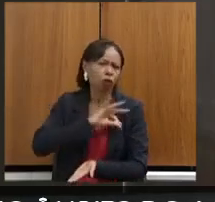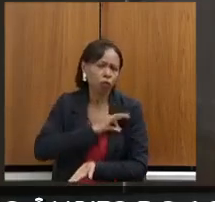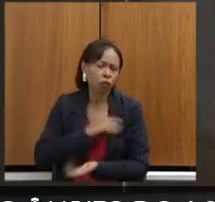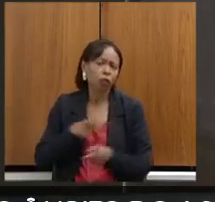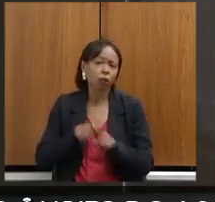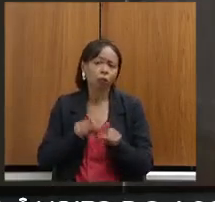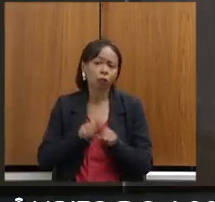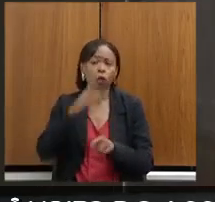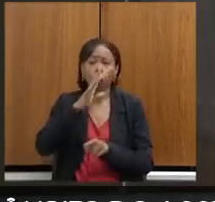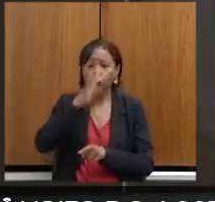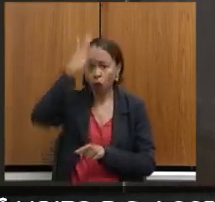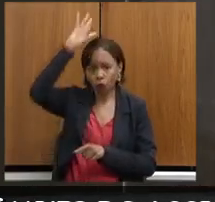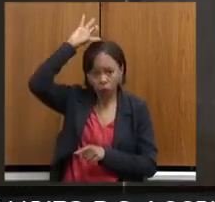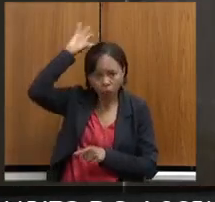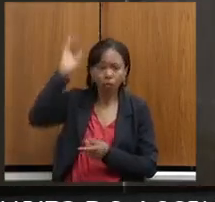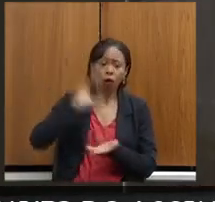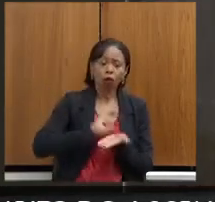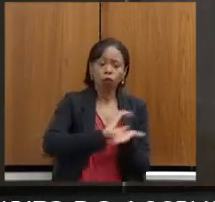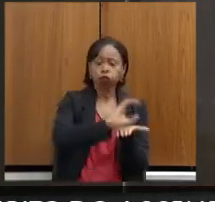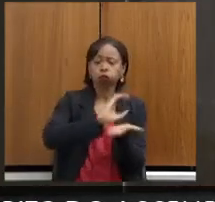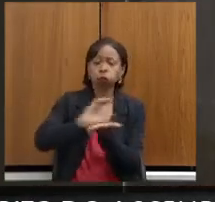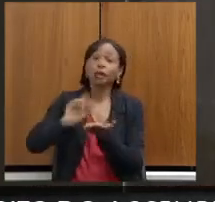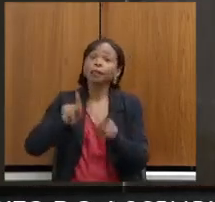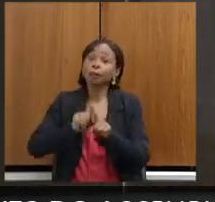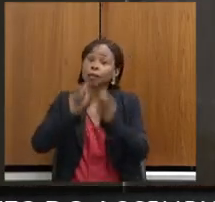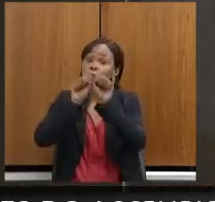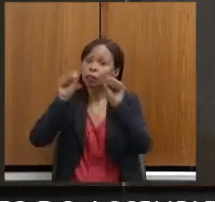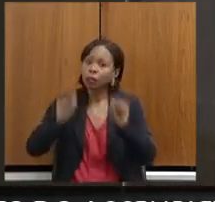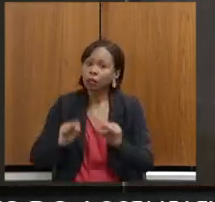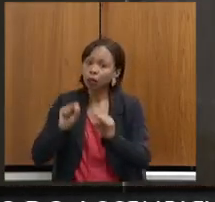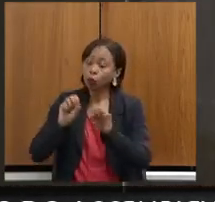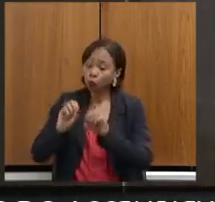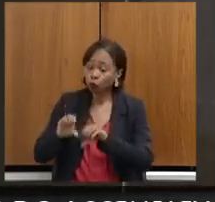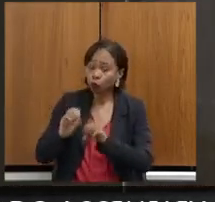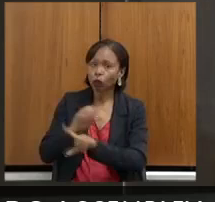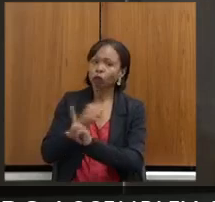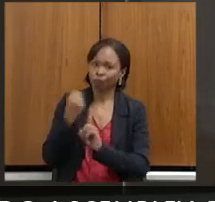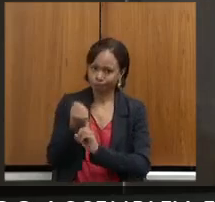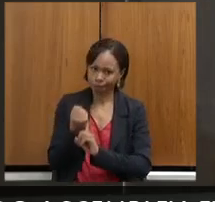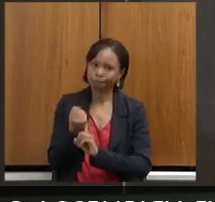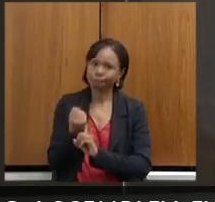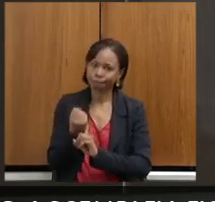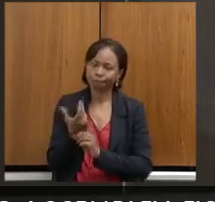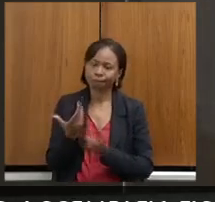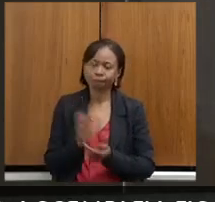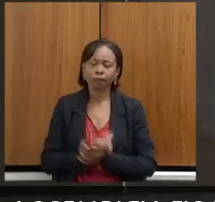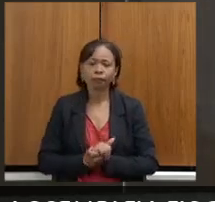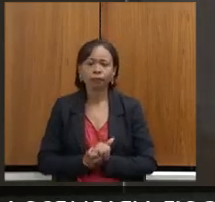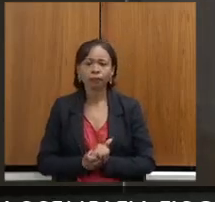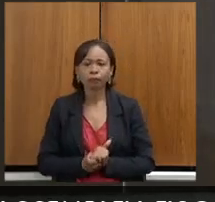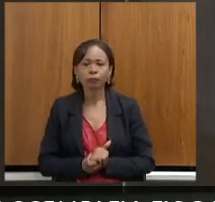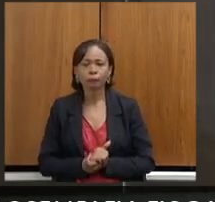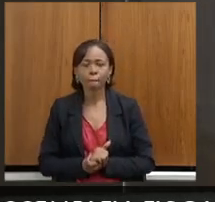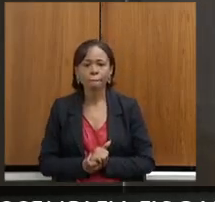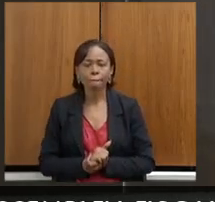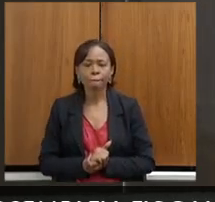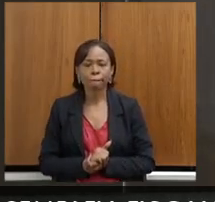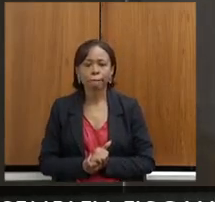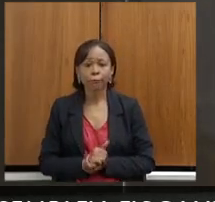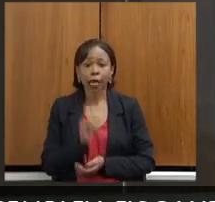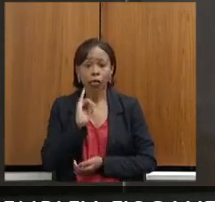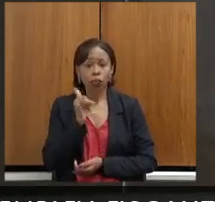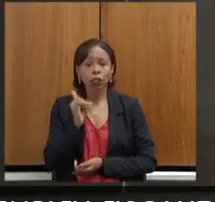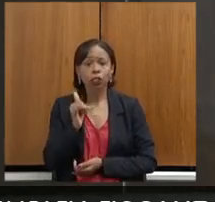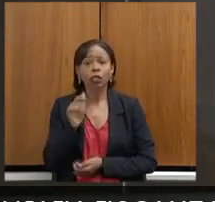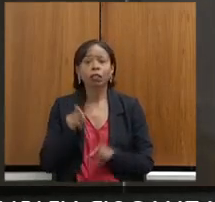também para o corpo de bombeiros e do sistema socioeducativo que a gente não pode esquecer né e me dizer